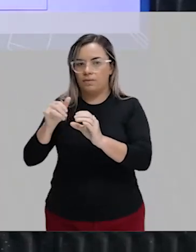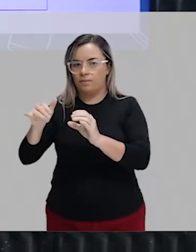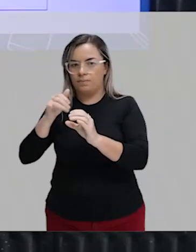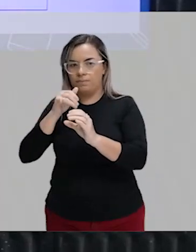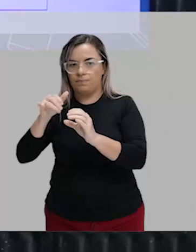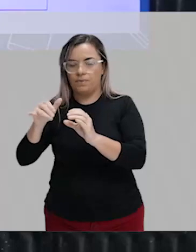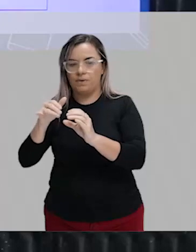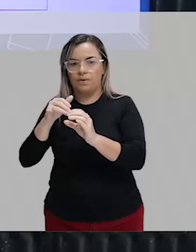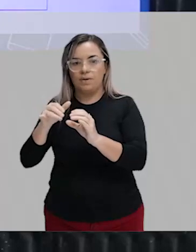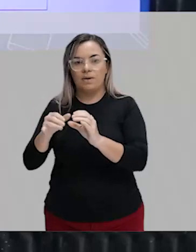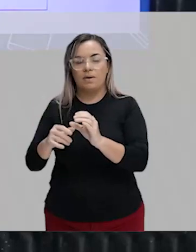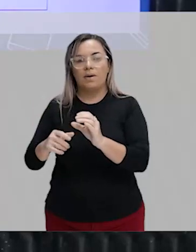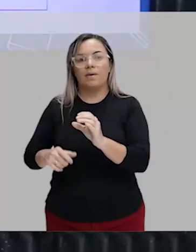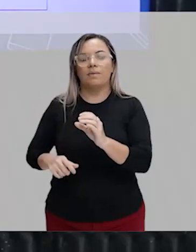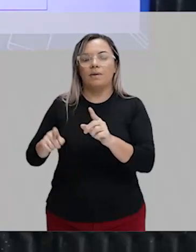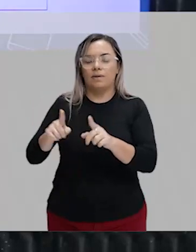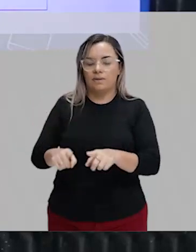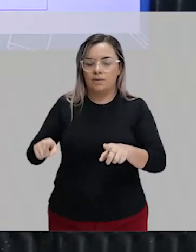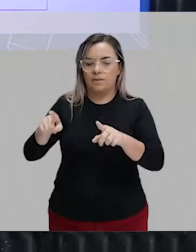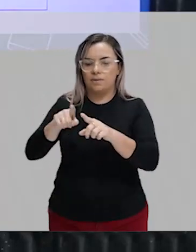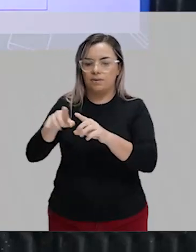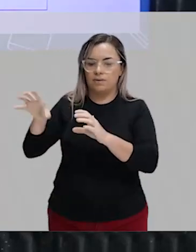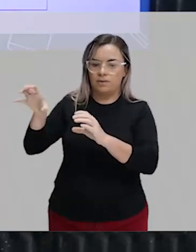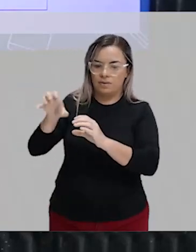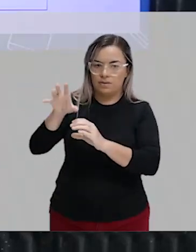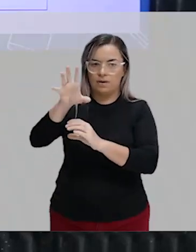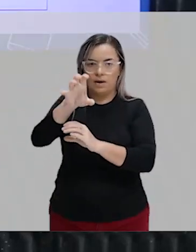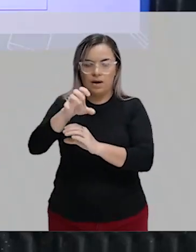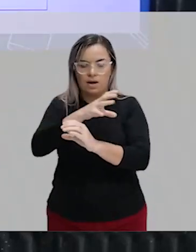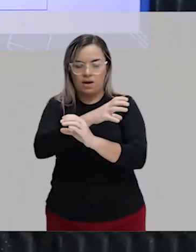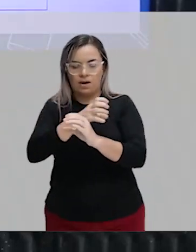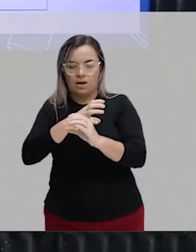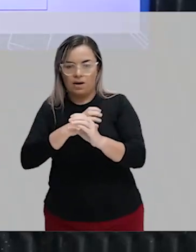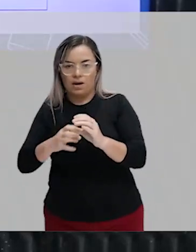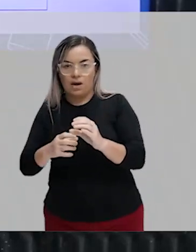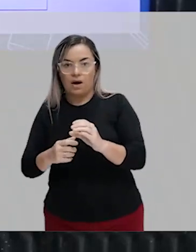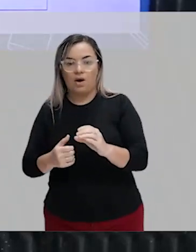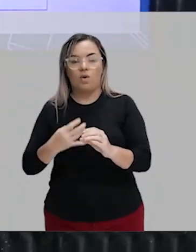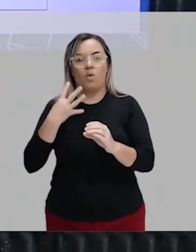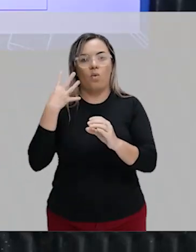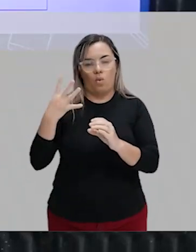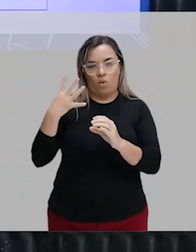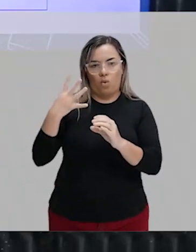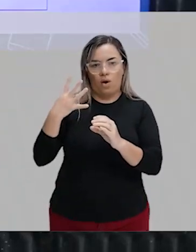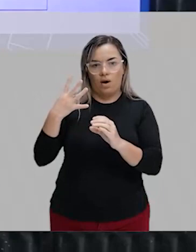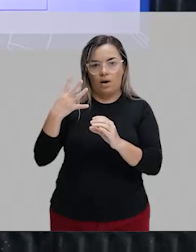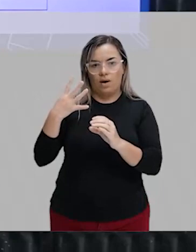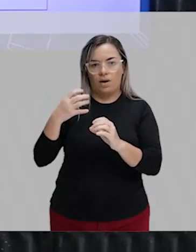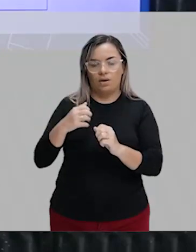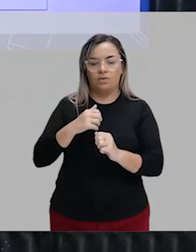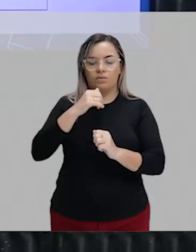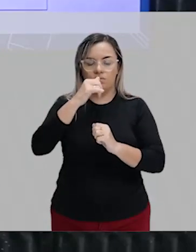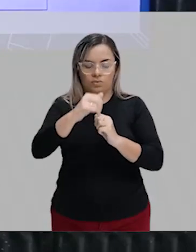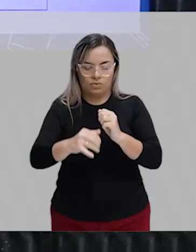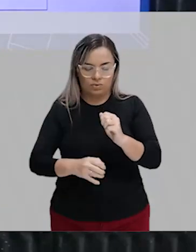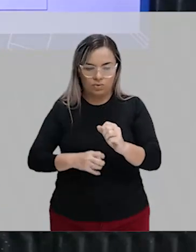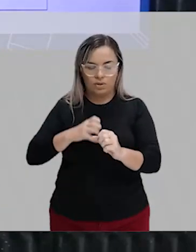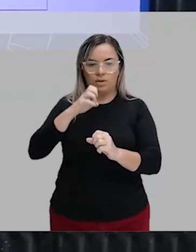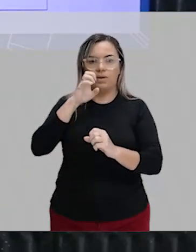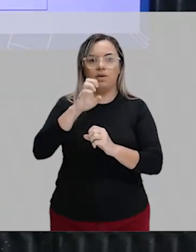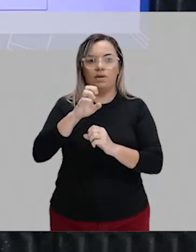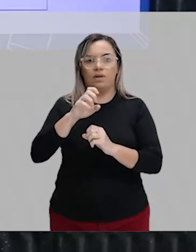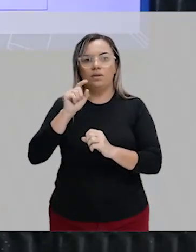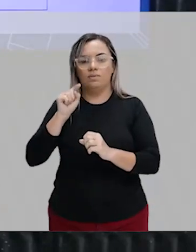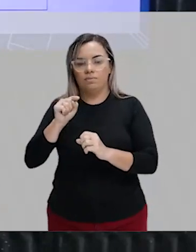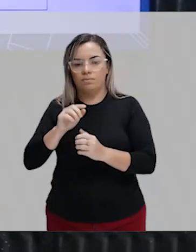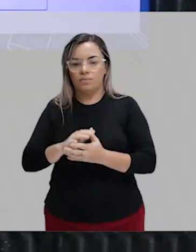4 elétrons, formando ligações covalentes. Então, eu tenho 4 ligantes diferentes. De um lado, ele